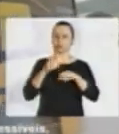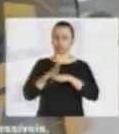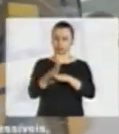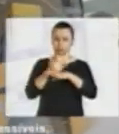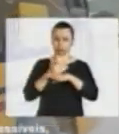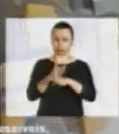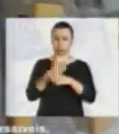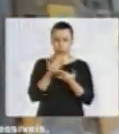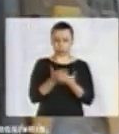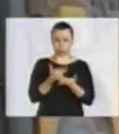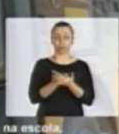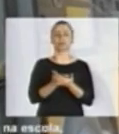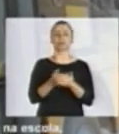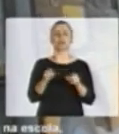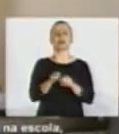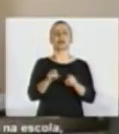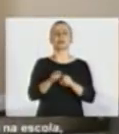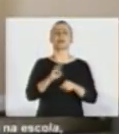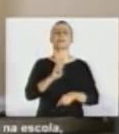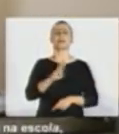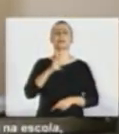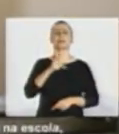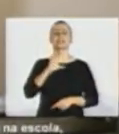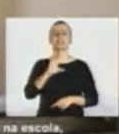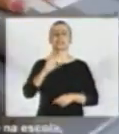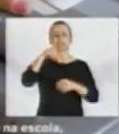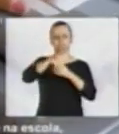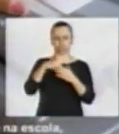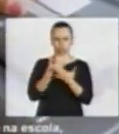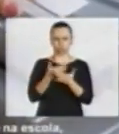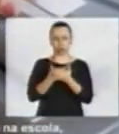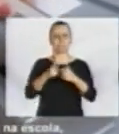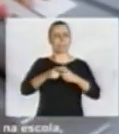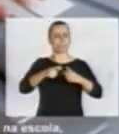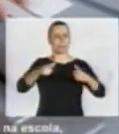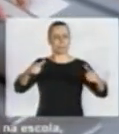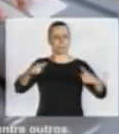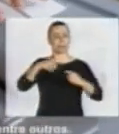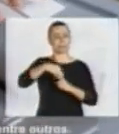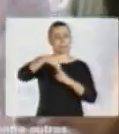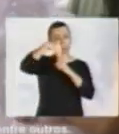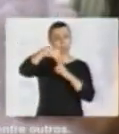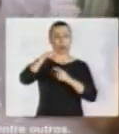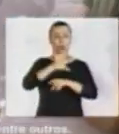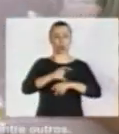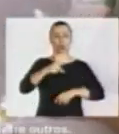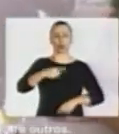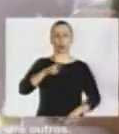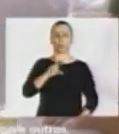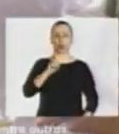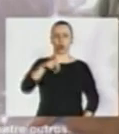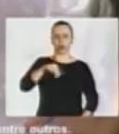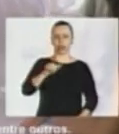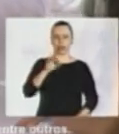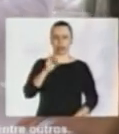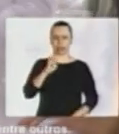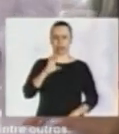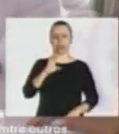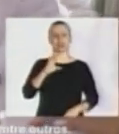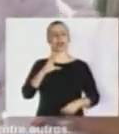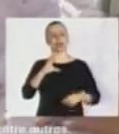escolares acessíveis ampliação do benefício de prestação continuada na escola prioridade na matrícula em cursos do